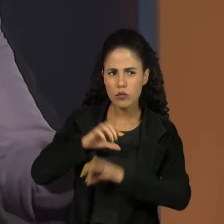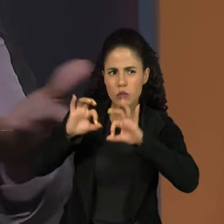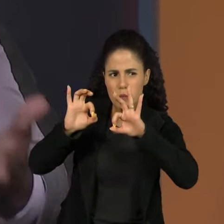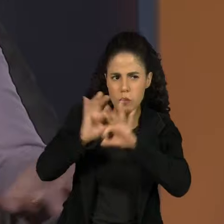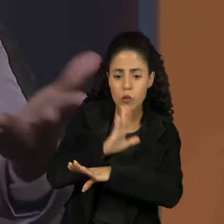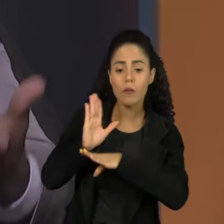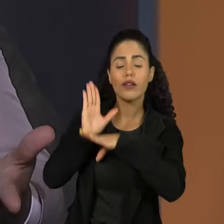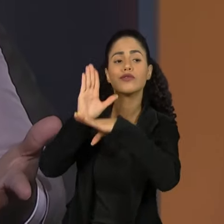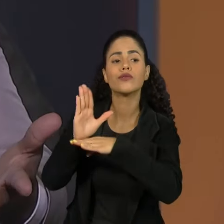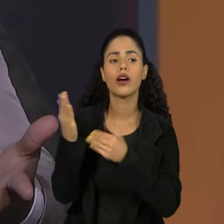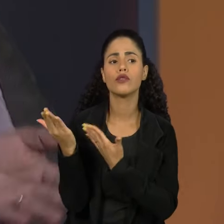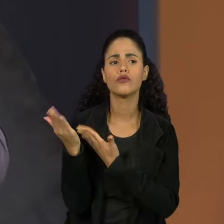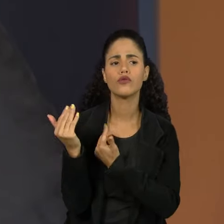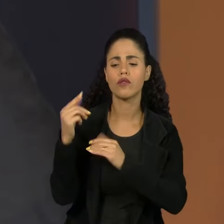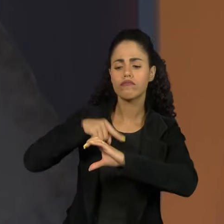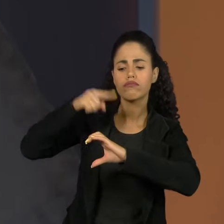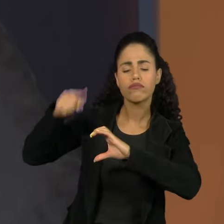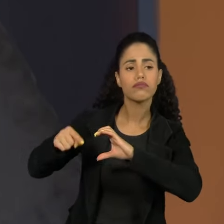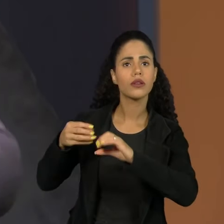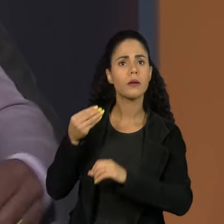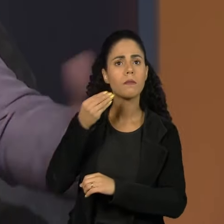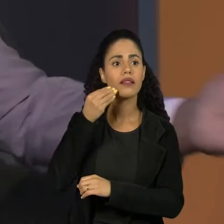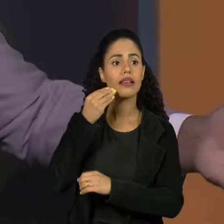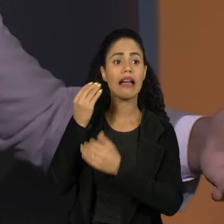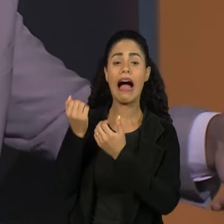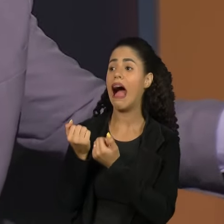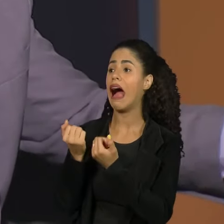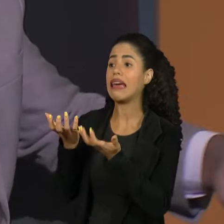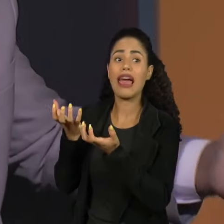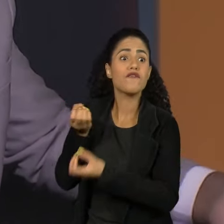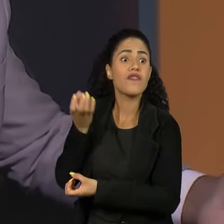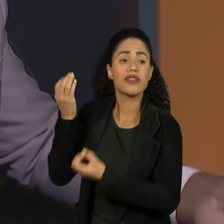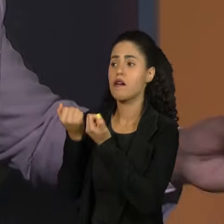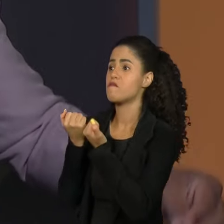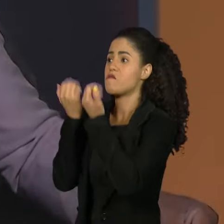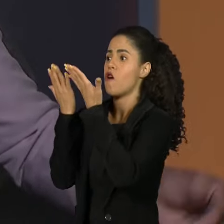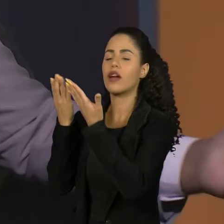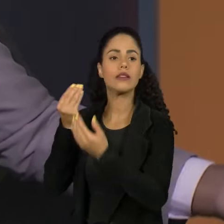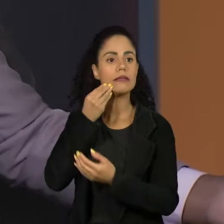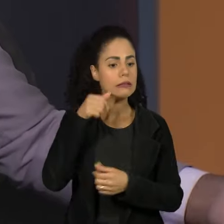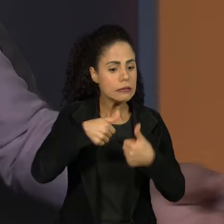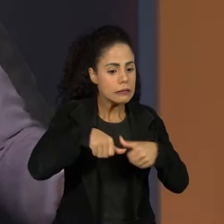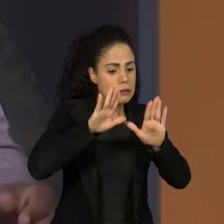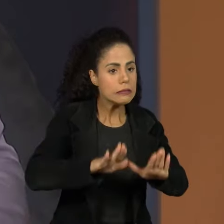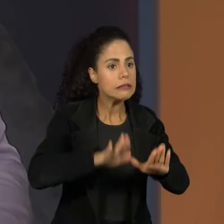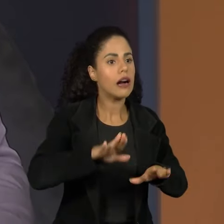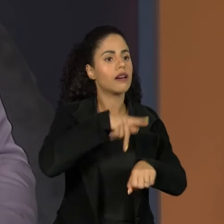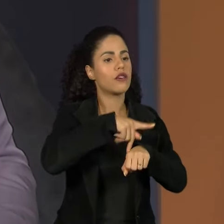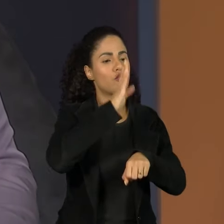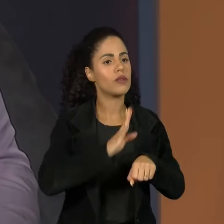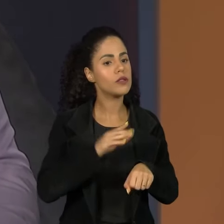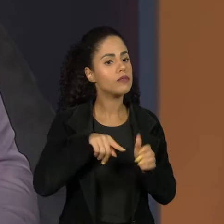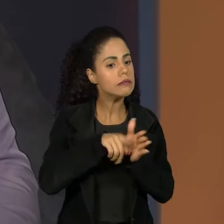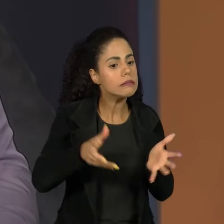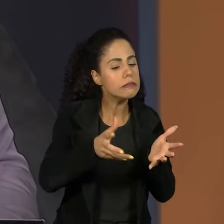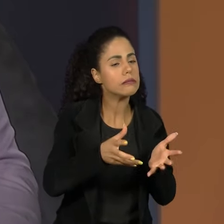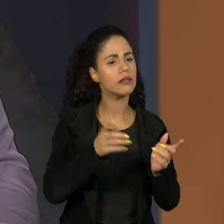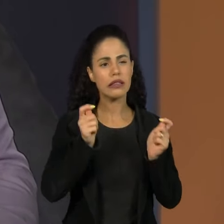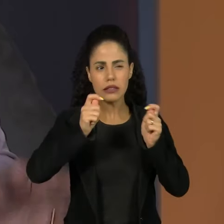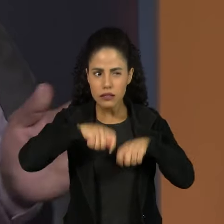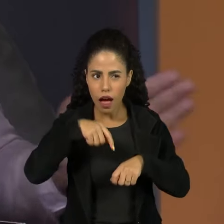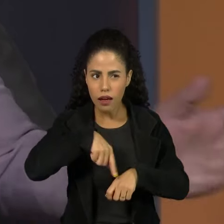ajudar os jovens cientistas a não irem para o exterior e poder explorar dimensões do mercado que estão estabelecidas aqui no nosso